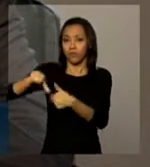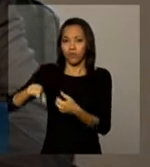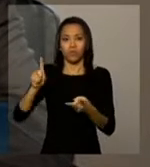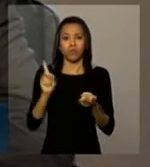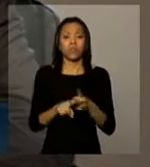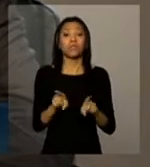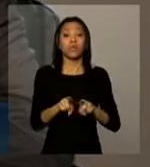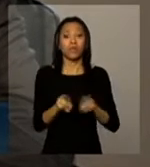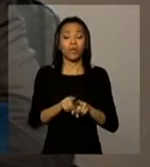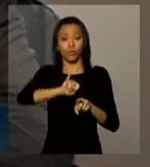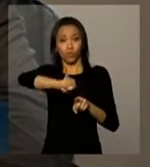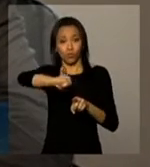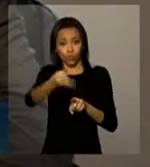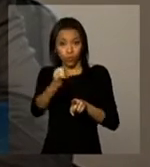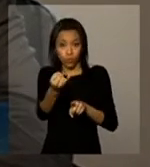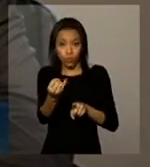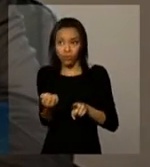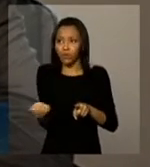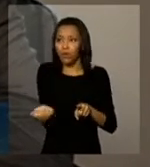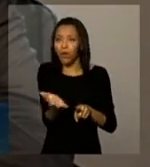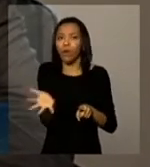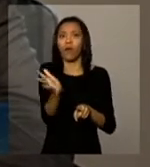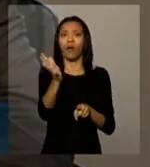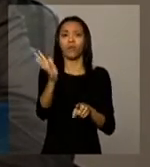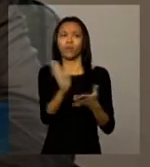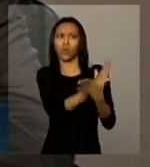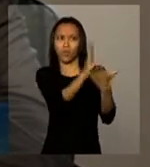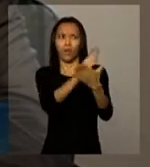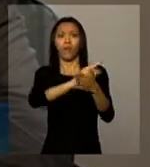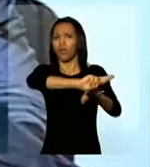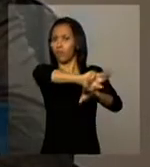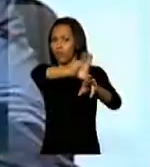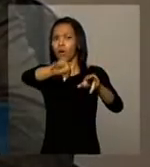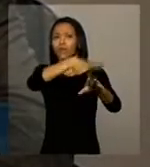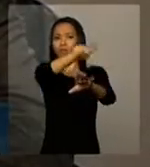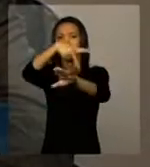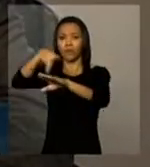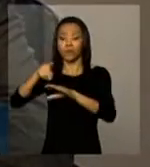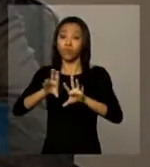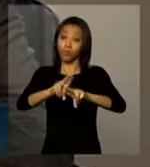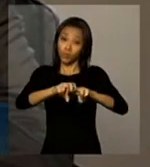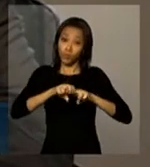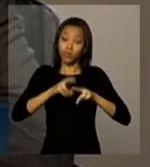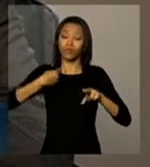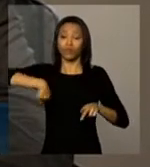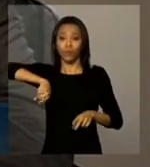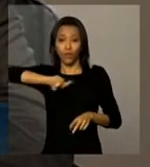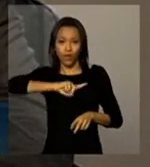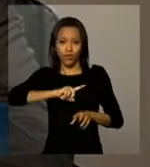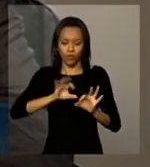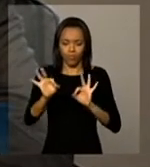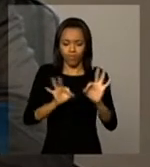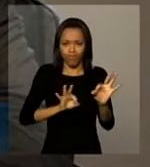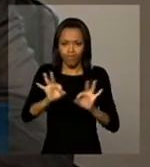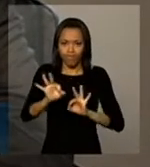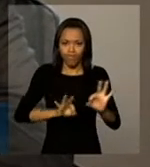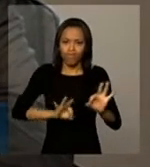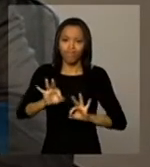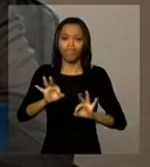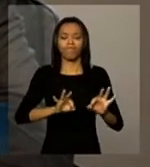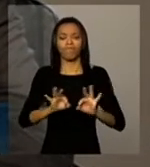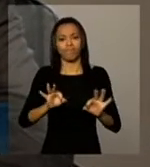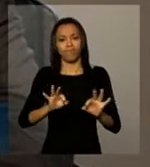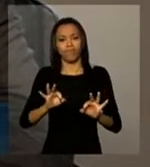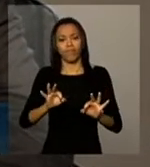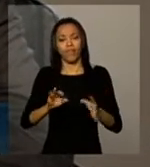juros, juros mais altos em vários países. Portanto, nós estamos projetando um